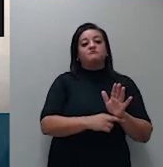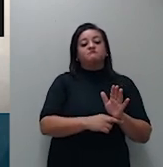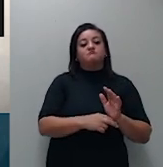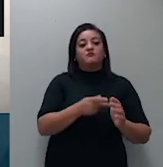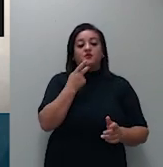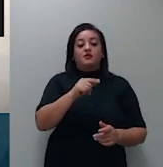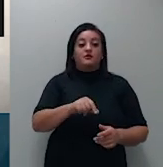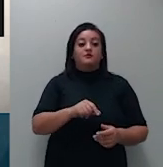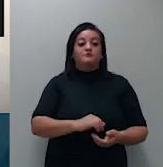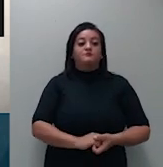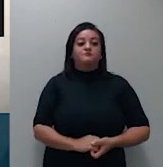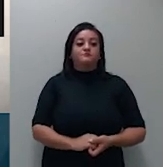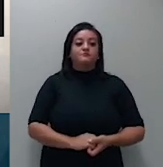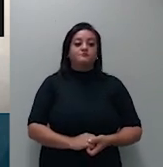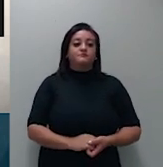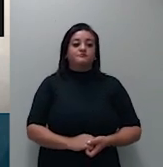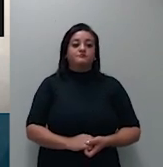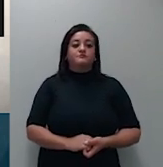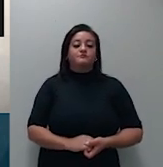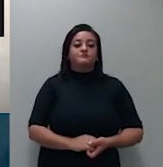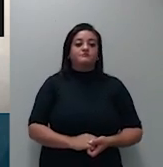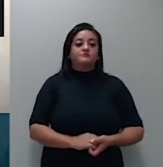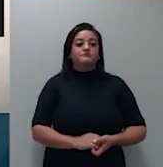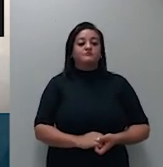desse Honey aqui